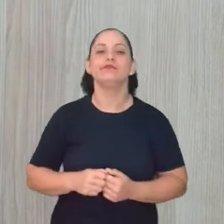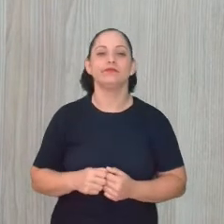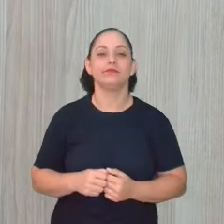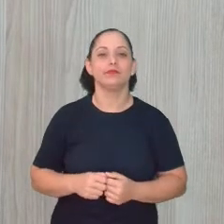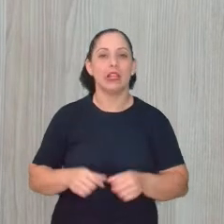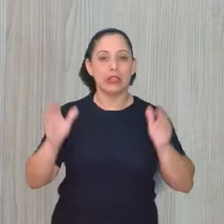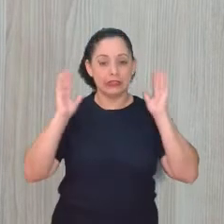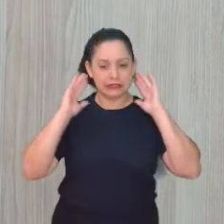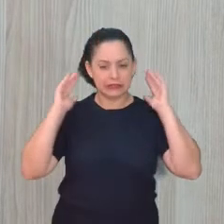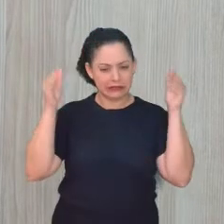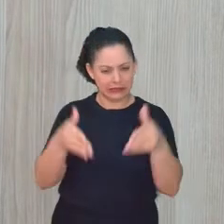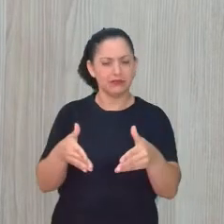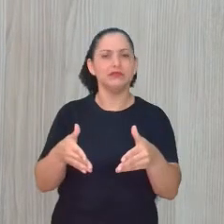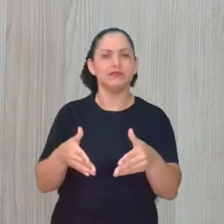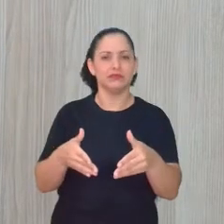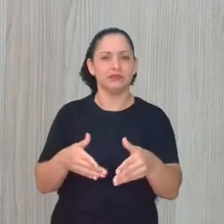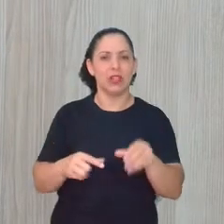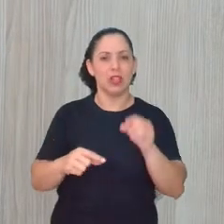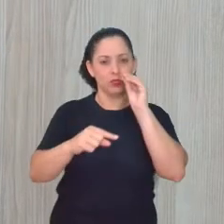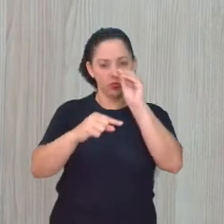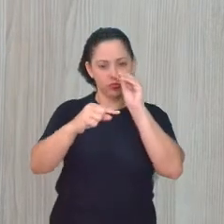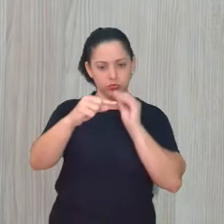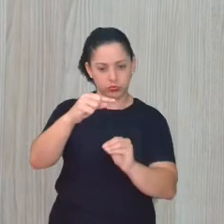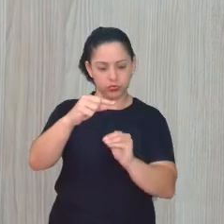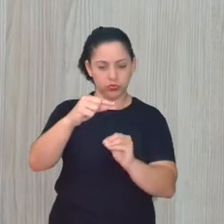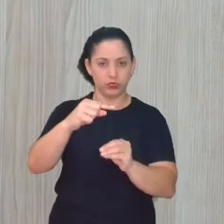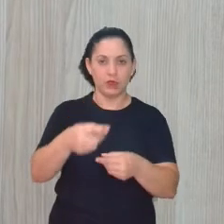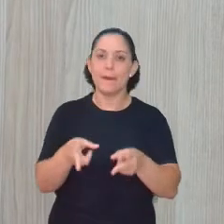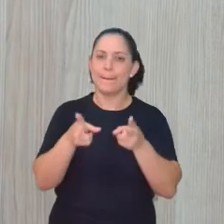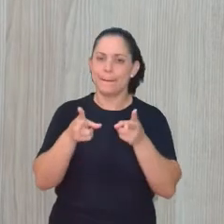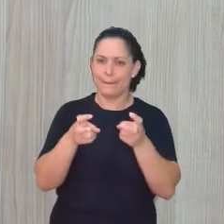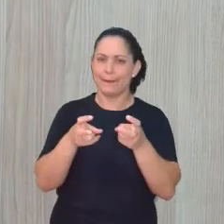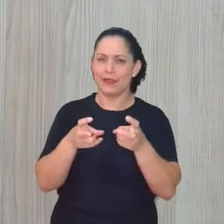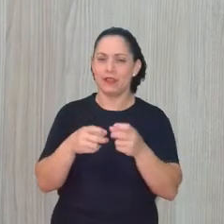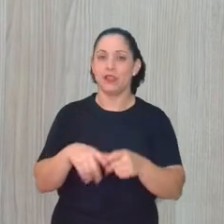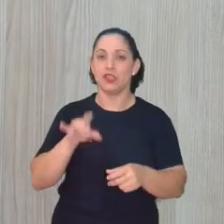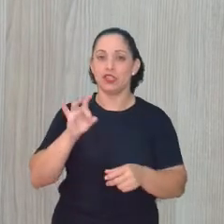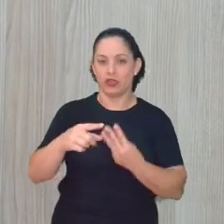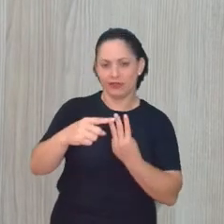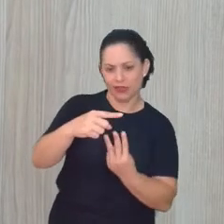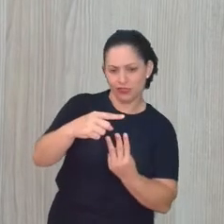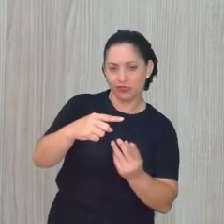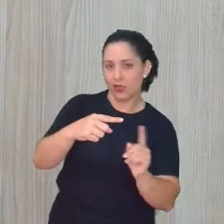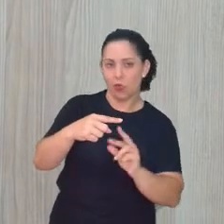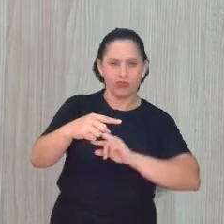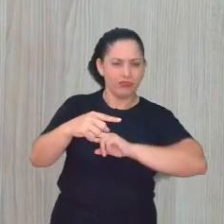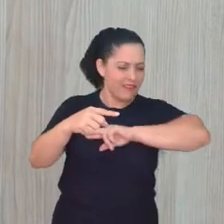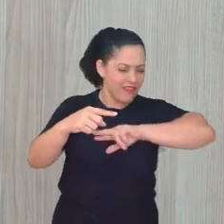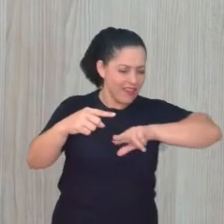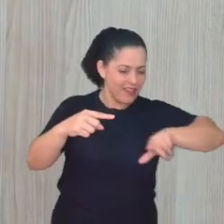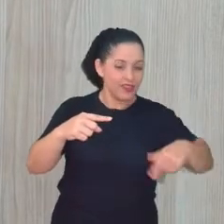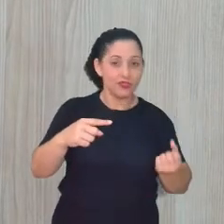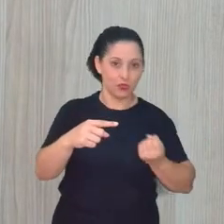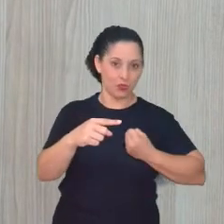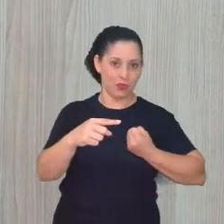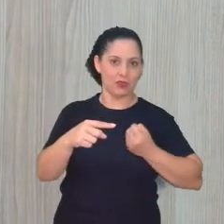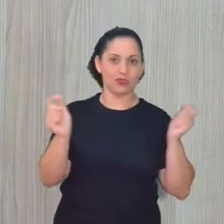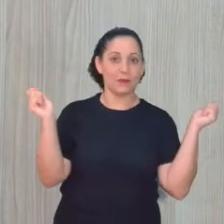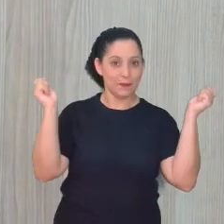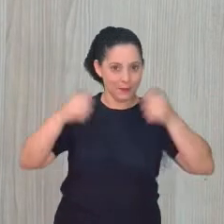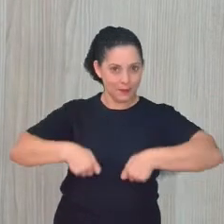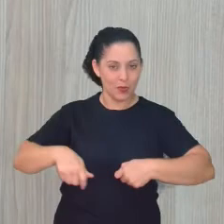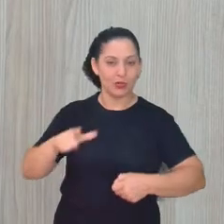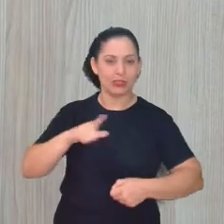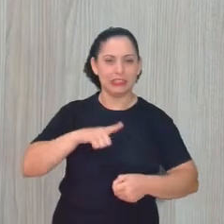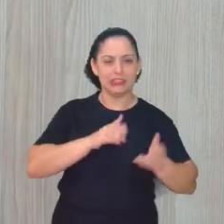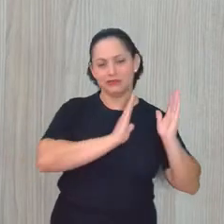forma direta. E aí vai ser múltiplo de outro número. Então a gente pode perceber isso. Não só com 3, mas com qualquer outro número. Você percebe que pode fazer esses